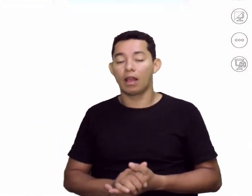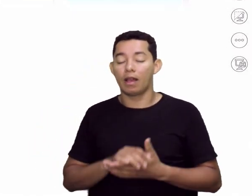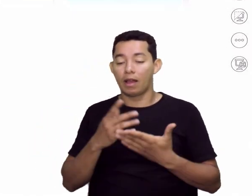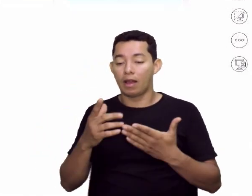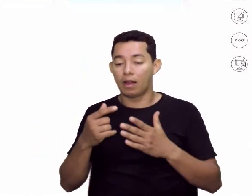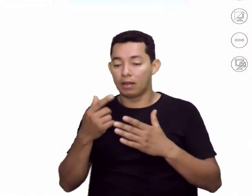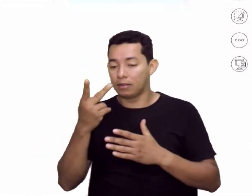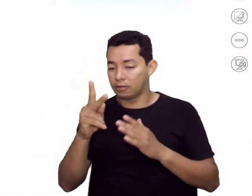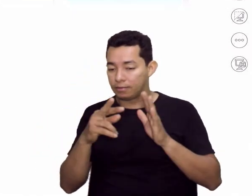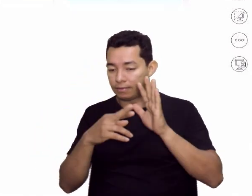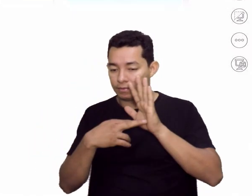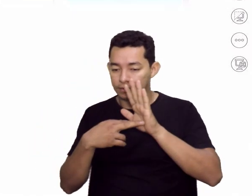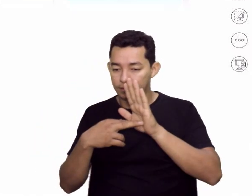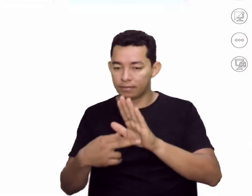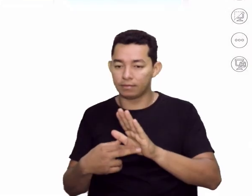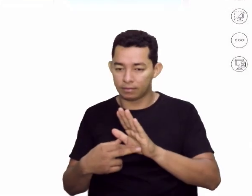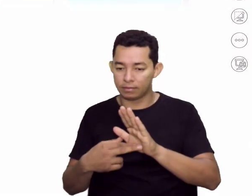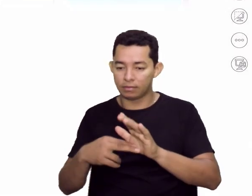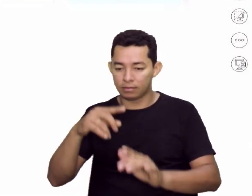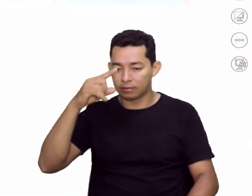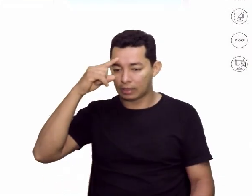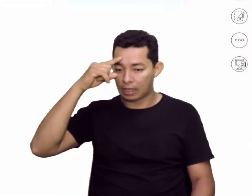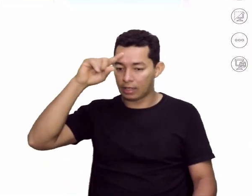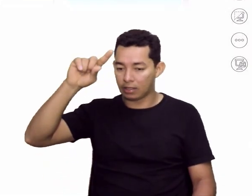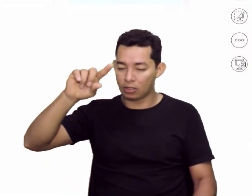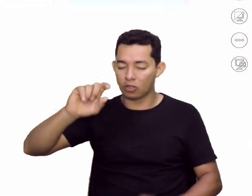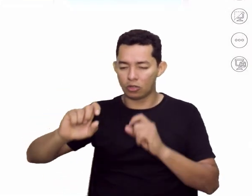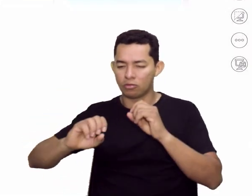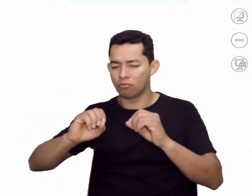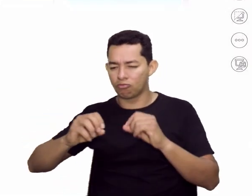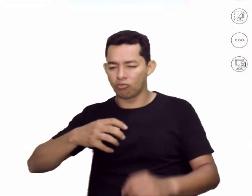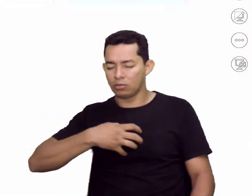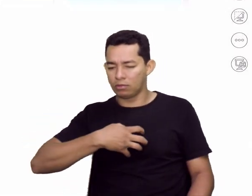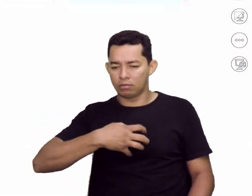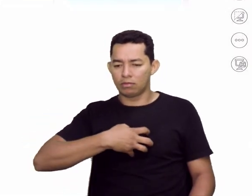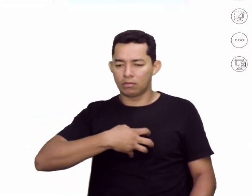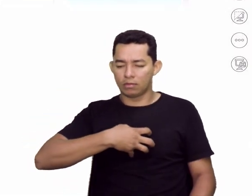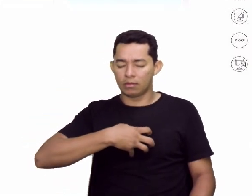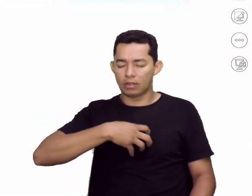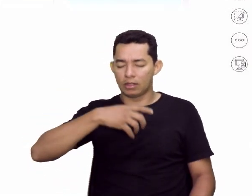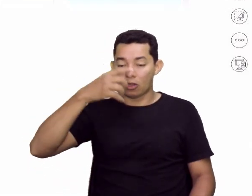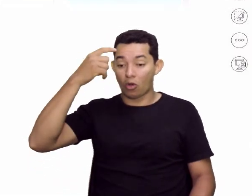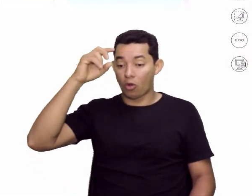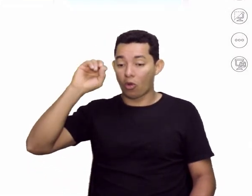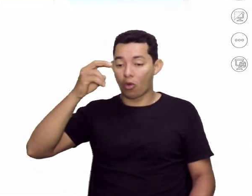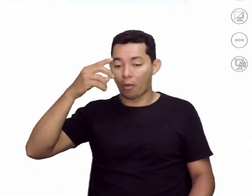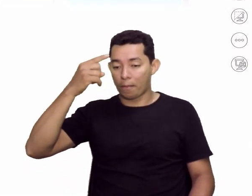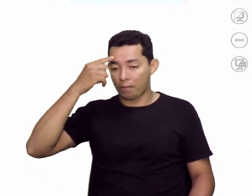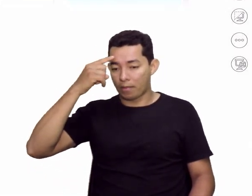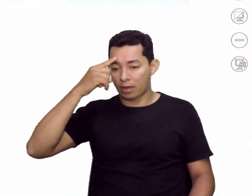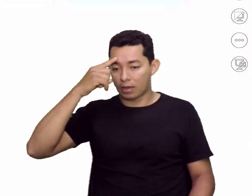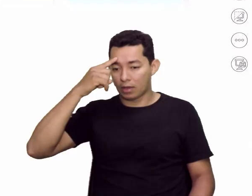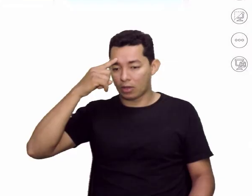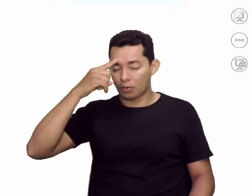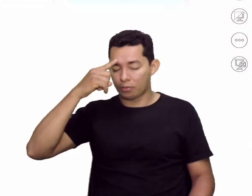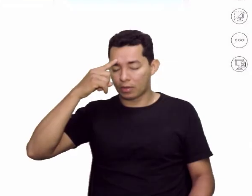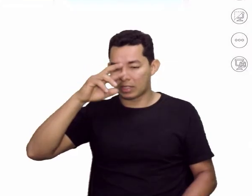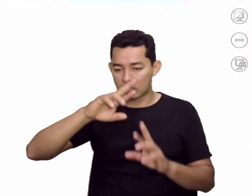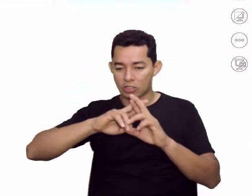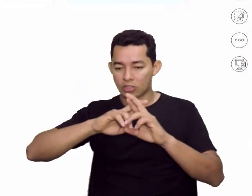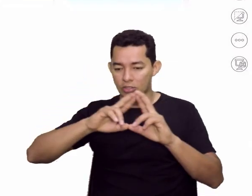sua representação de ideias, do que ele estava sentindo, que ele estava pensando, foge quase que totalmente da